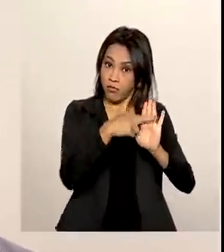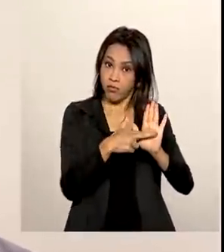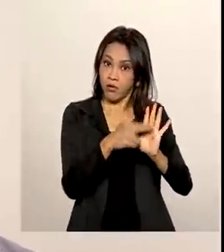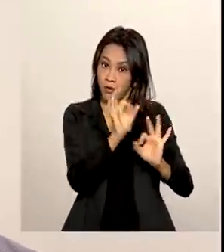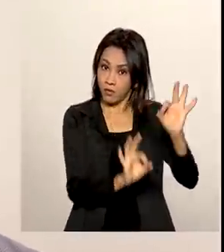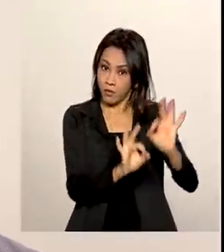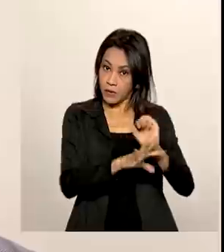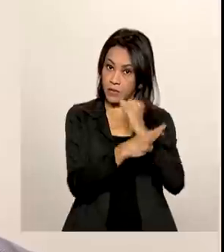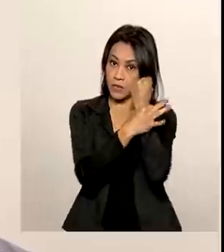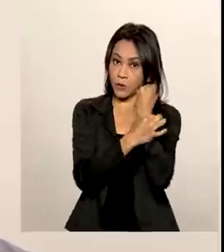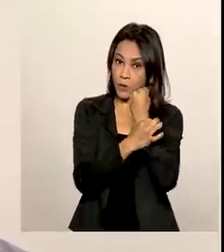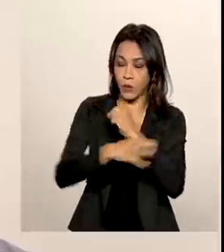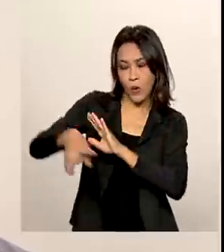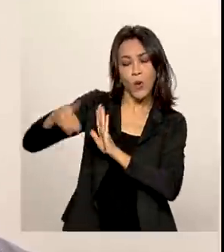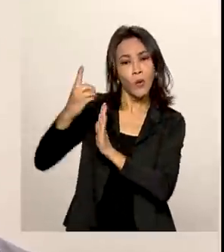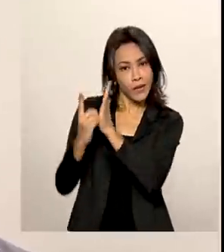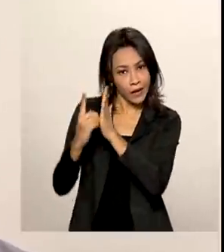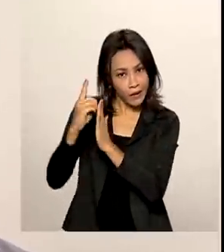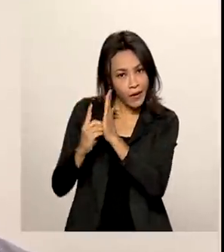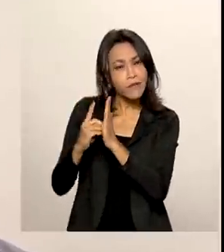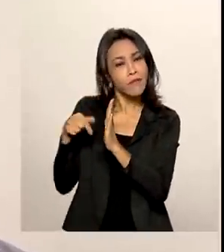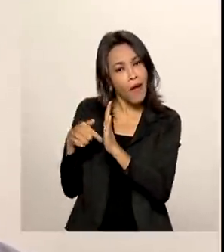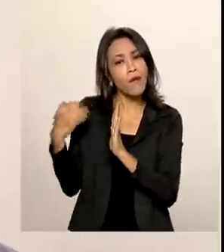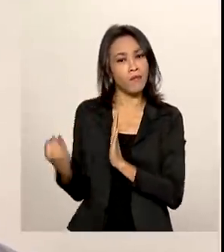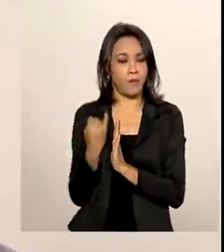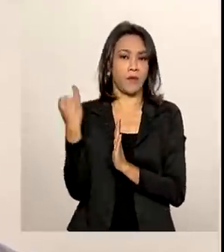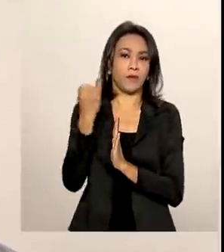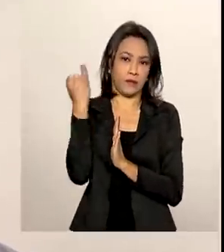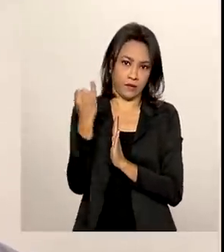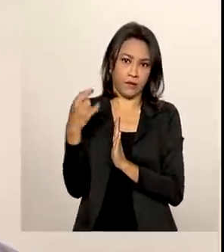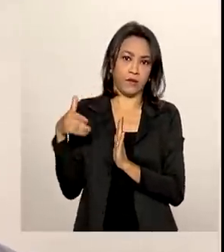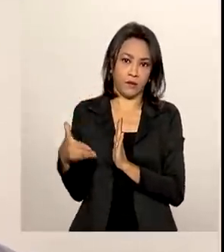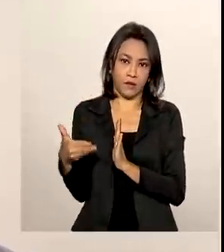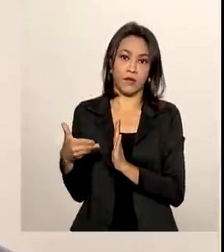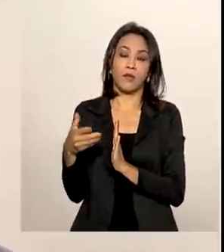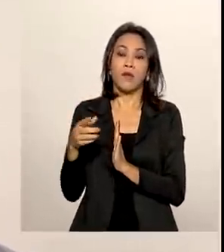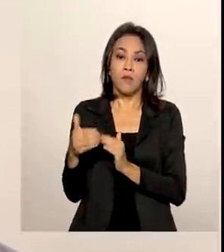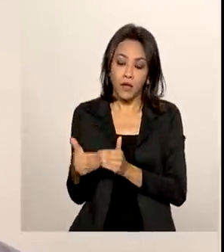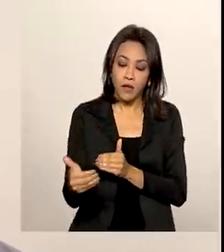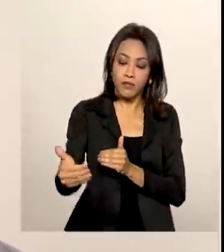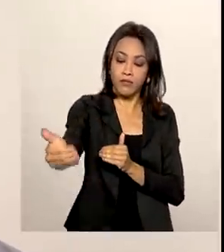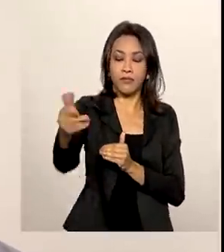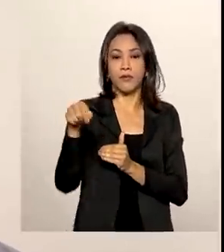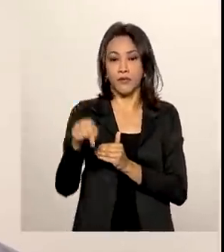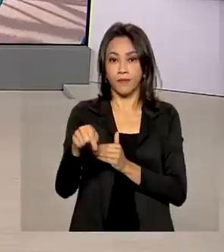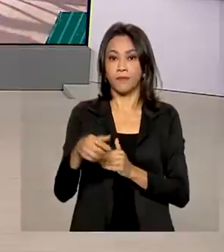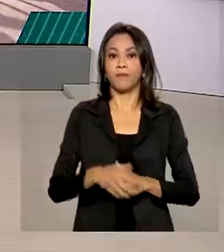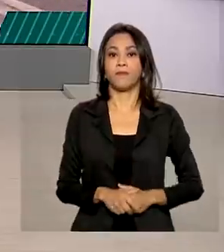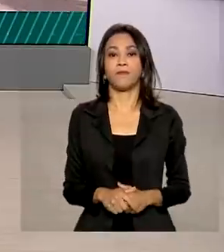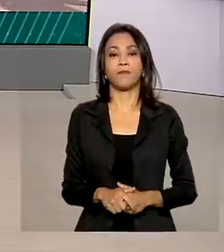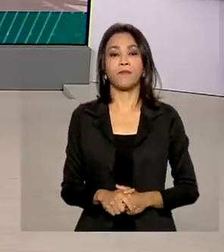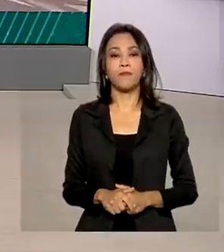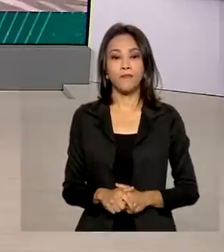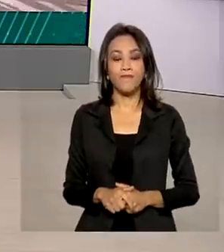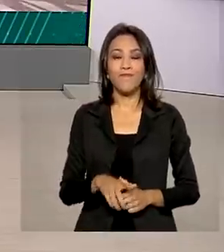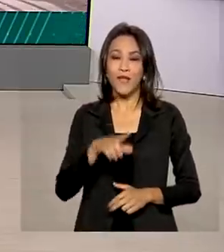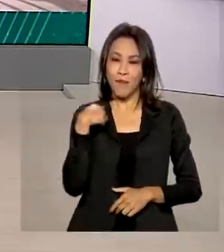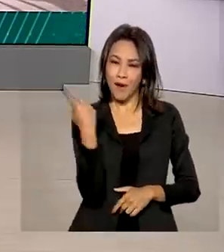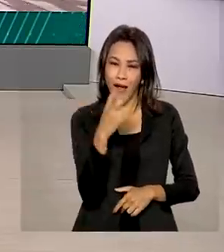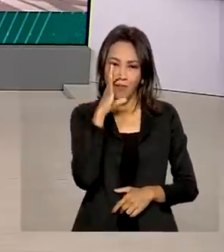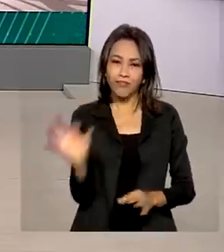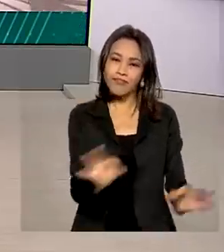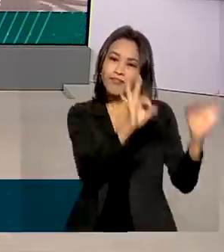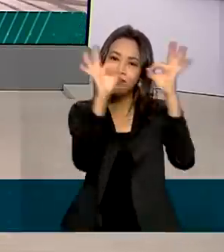seguro. O decreto certamente é um passo importante nesse sentido, naquilo que tange ao offshore. Para rever